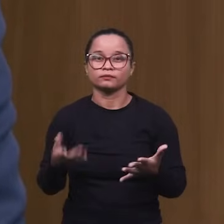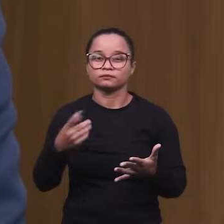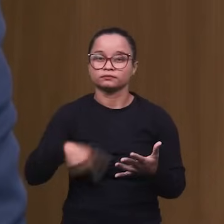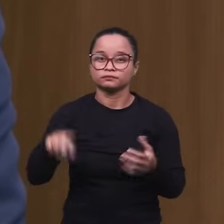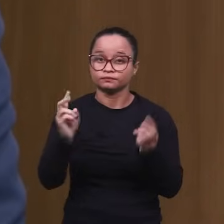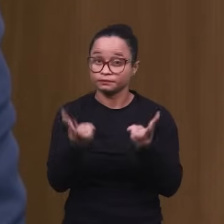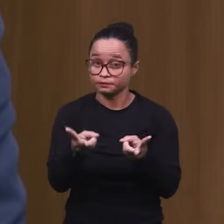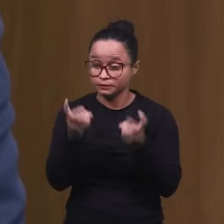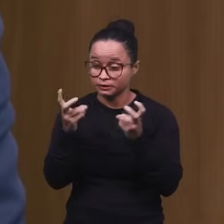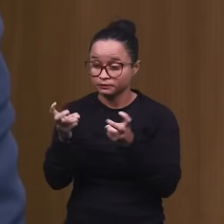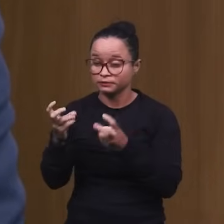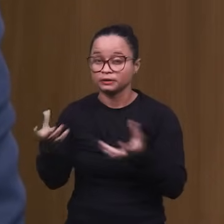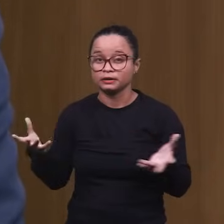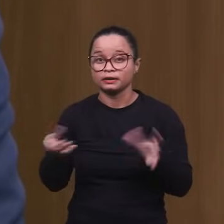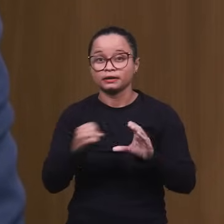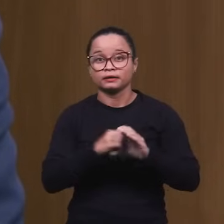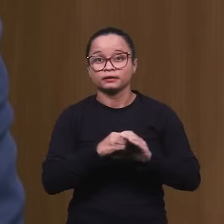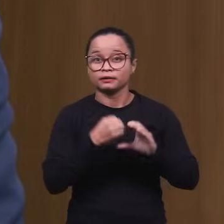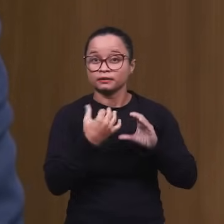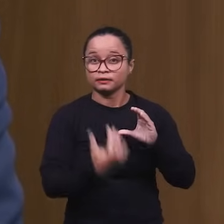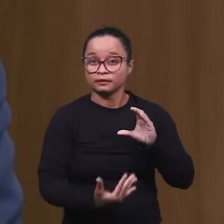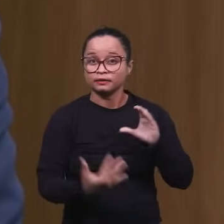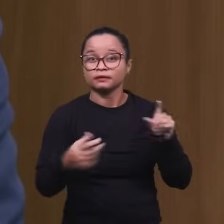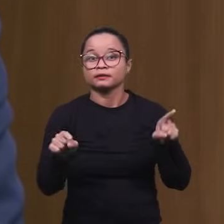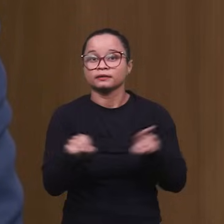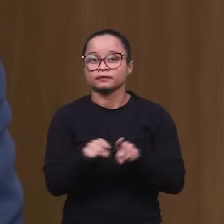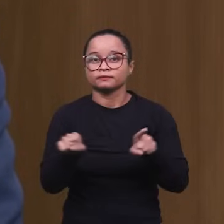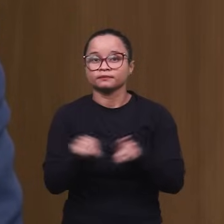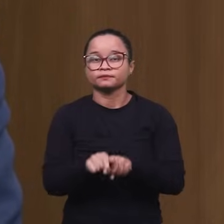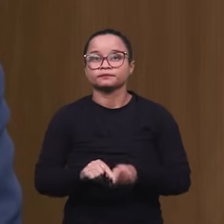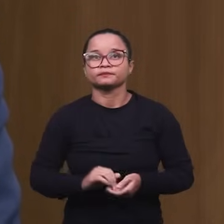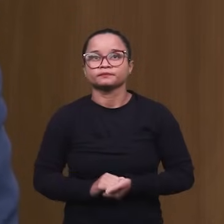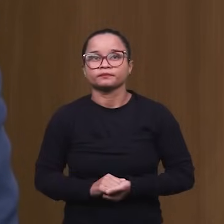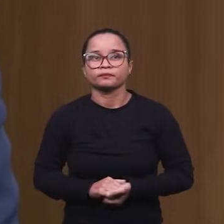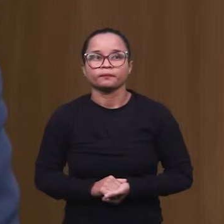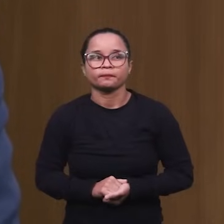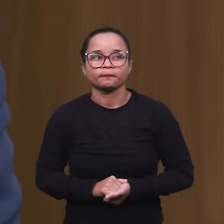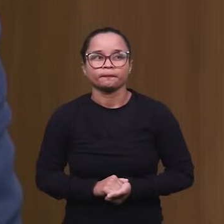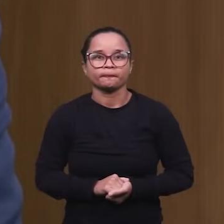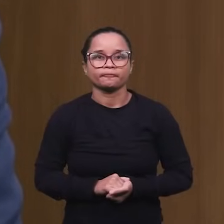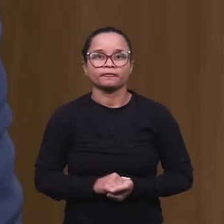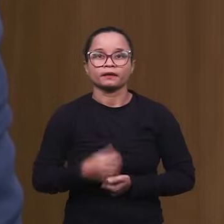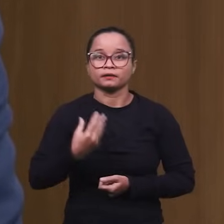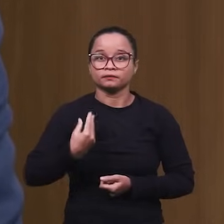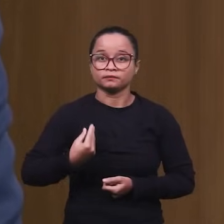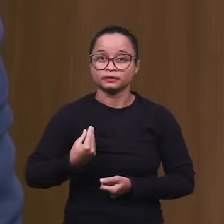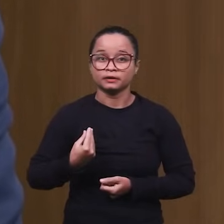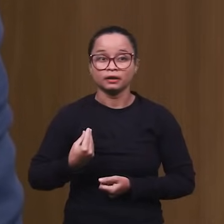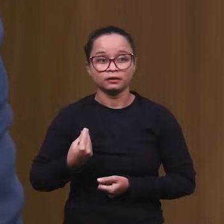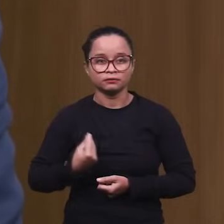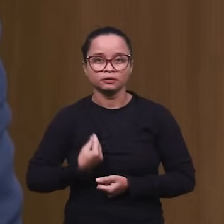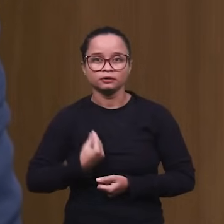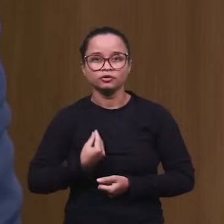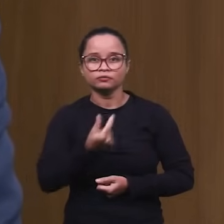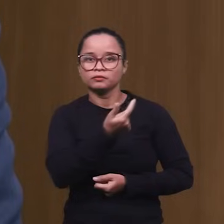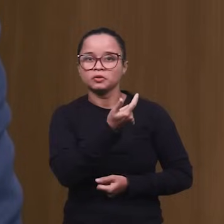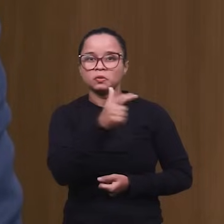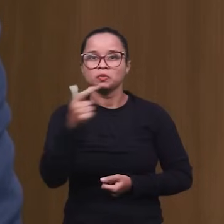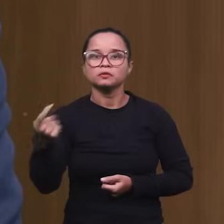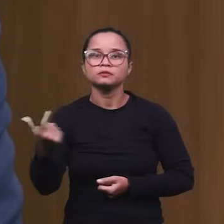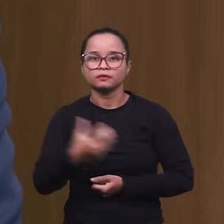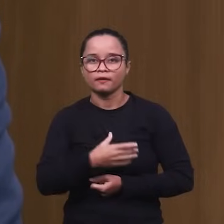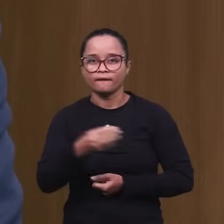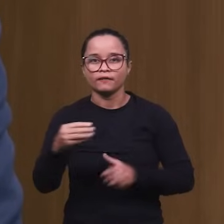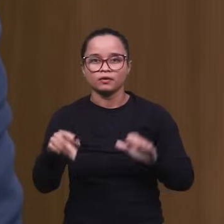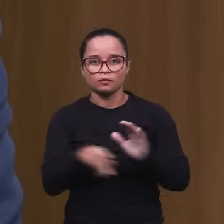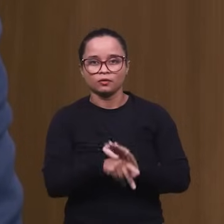percebe que essa característica também ela se fez presente em outros filhos de